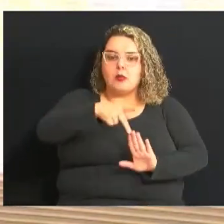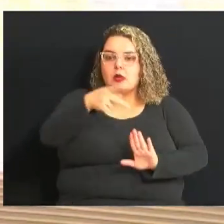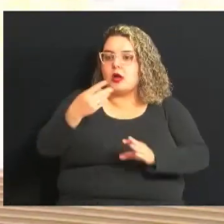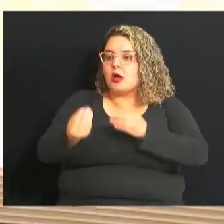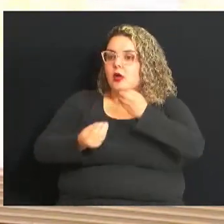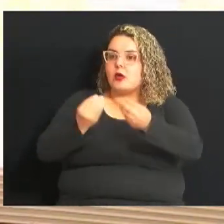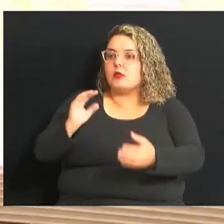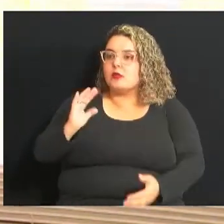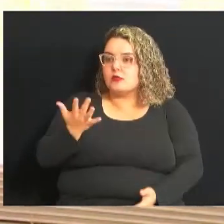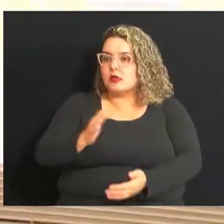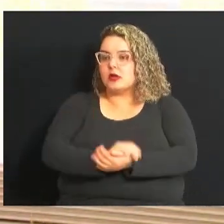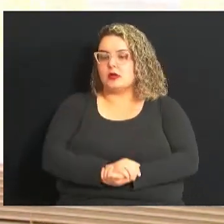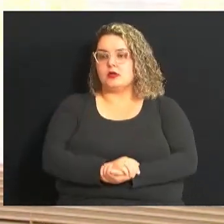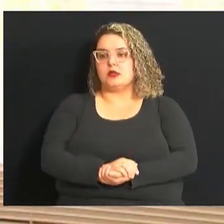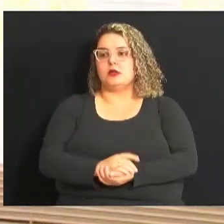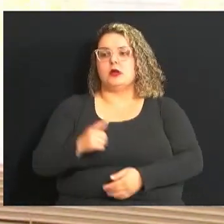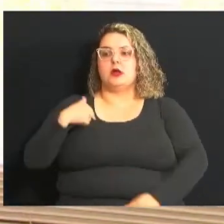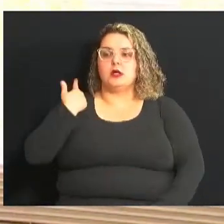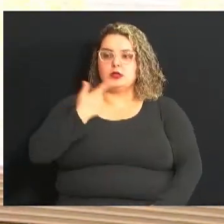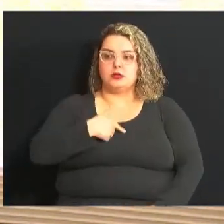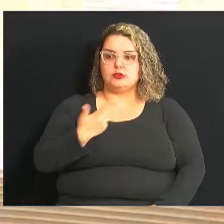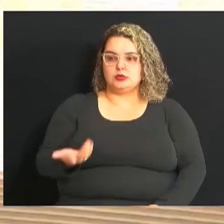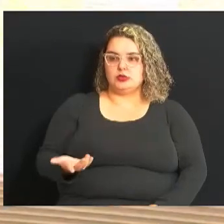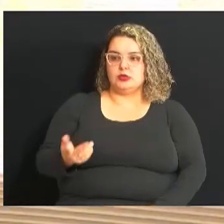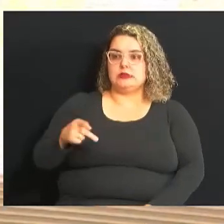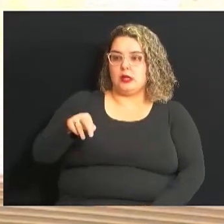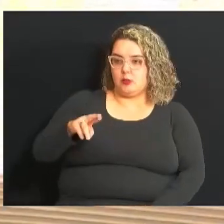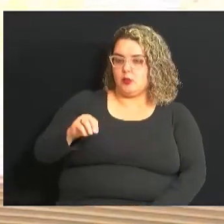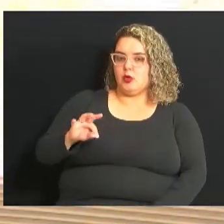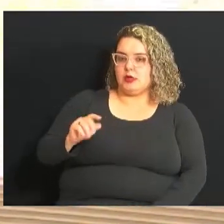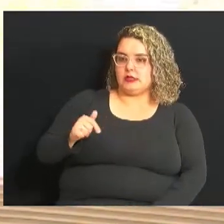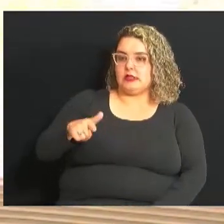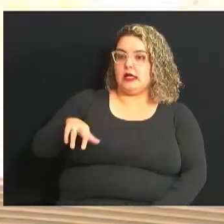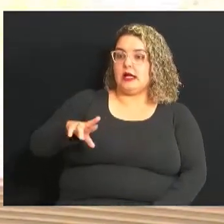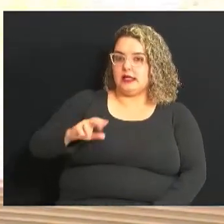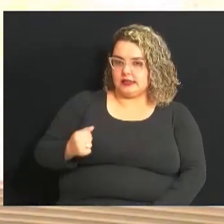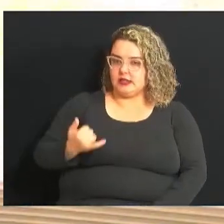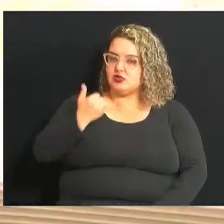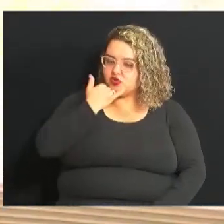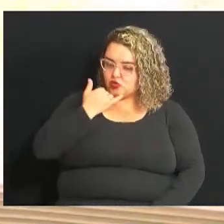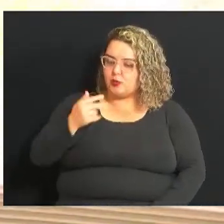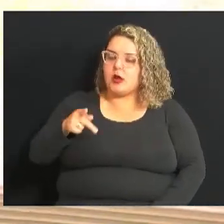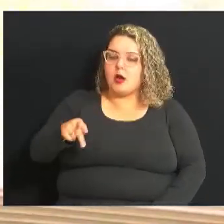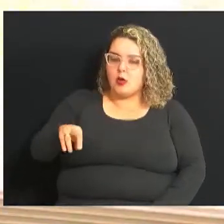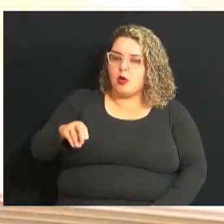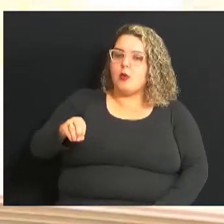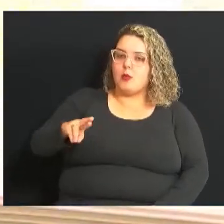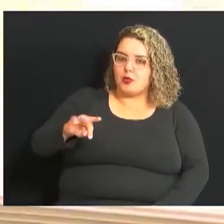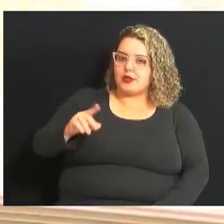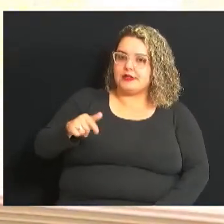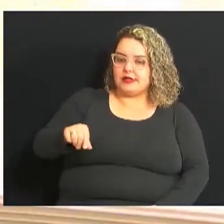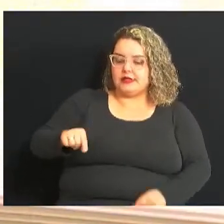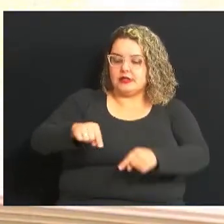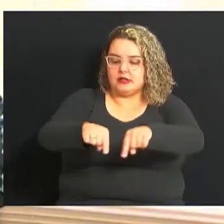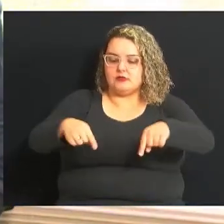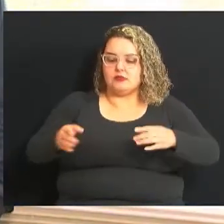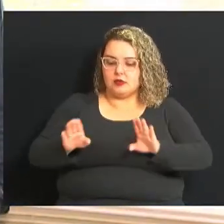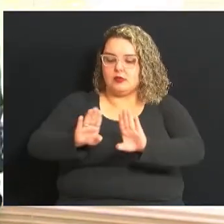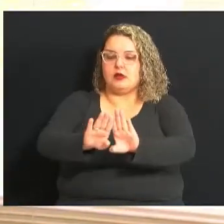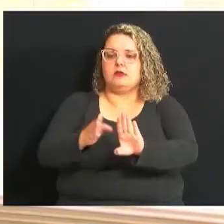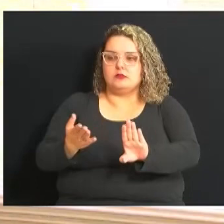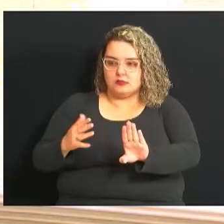funcionar? A nossa portaria já foi finalizada, a nossa guarita, apenas agora vamos licenciá-la perante o poder